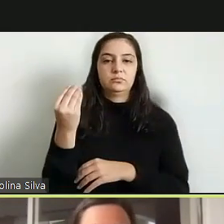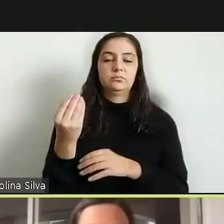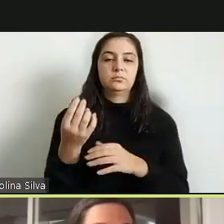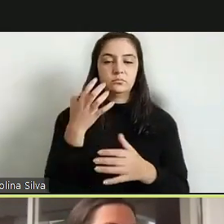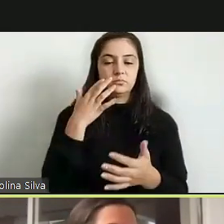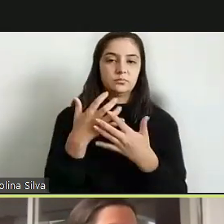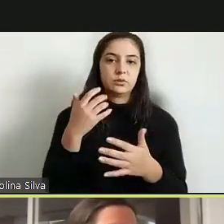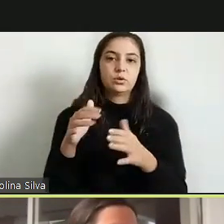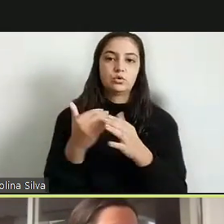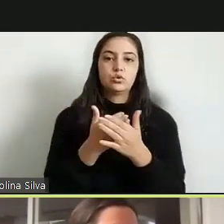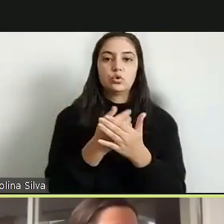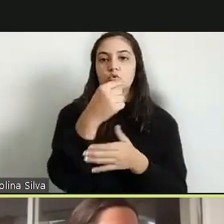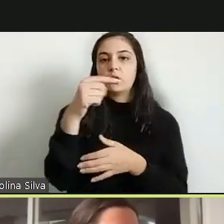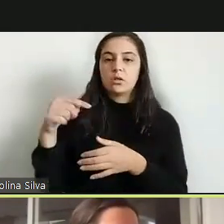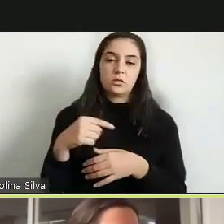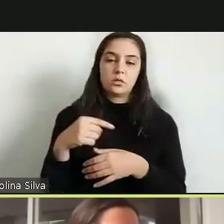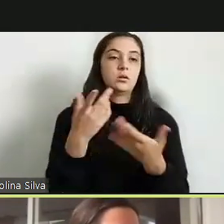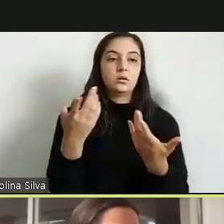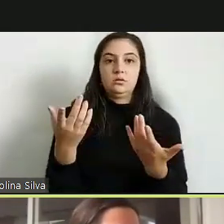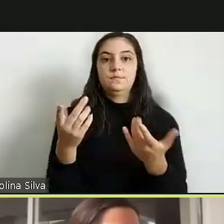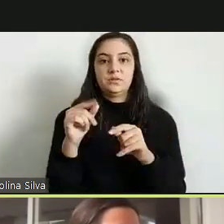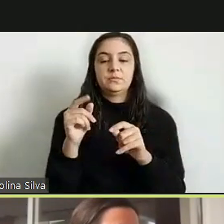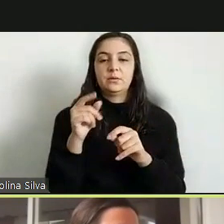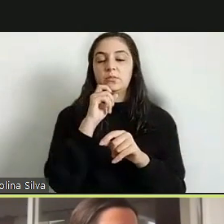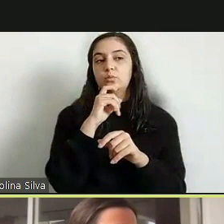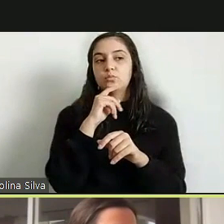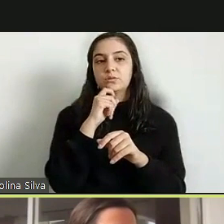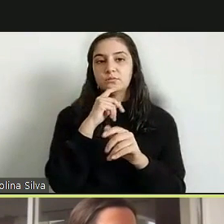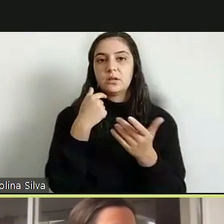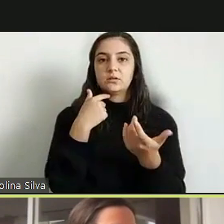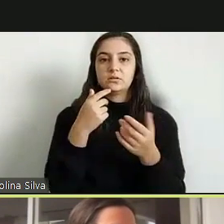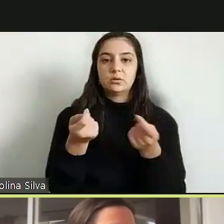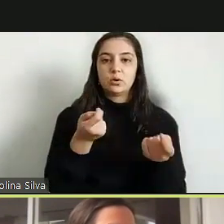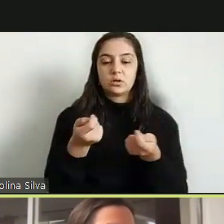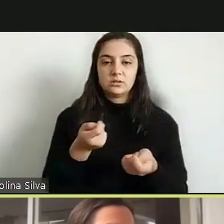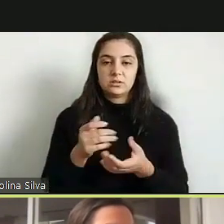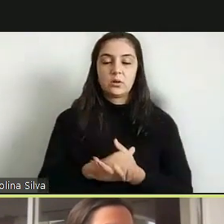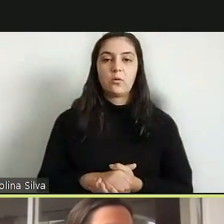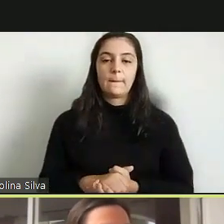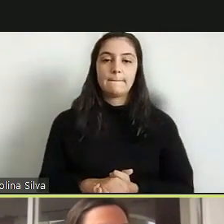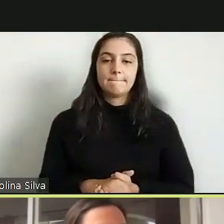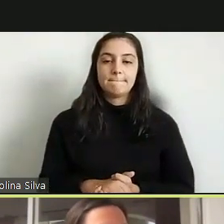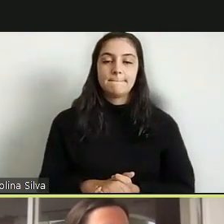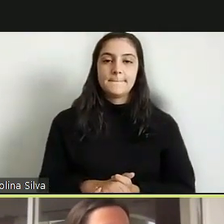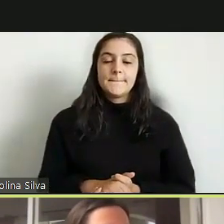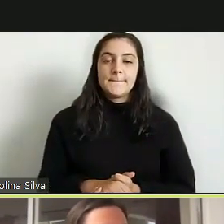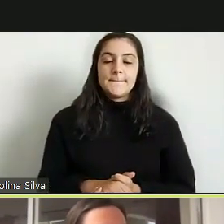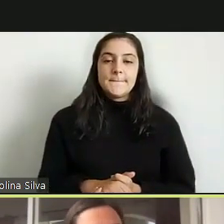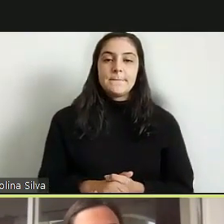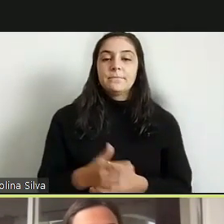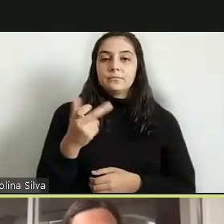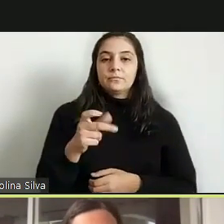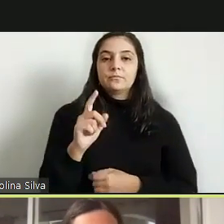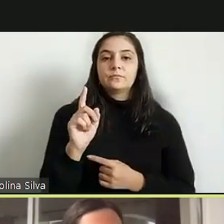que tem, não é? E pela capacidade de organização. O que é que acontece muitas vezes